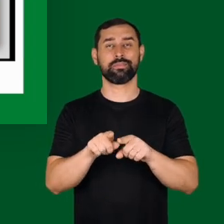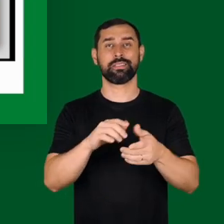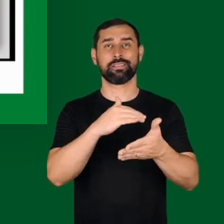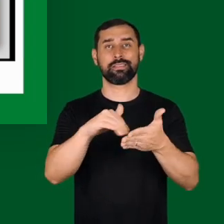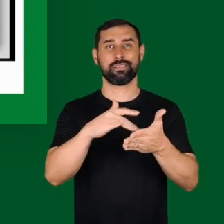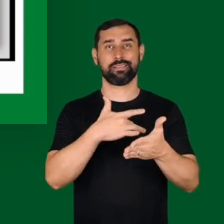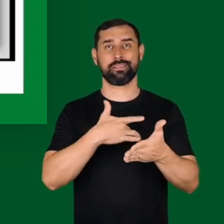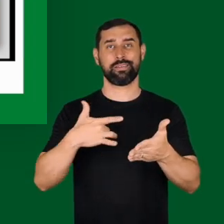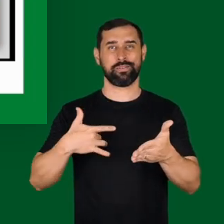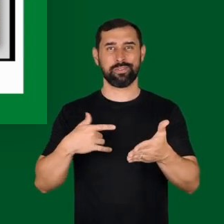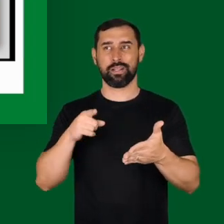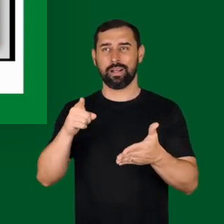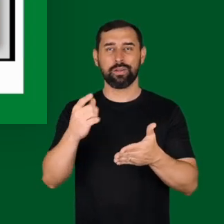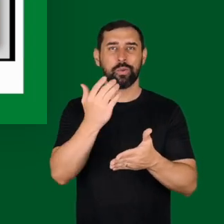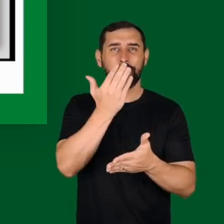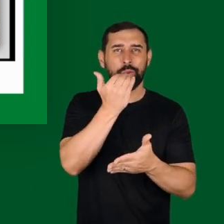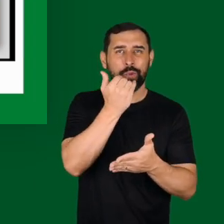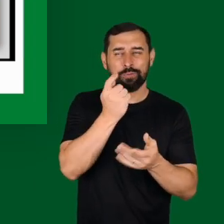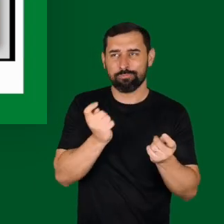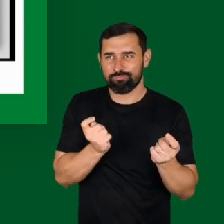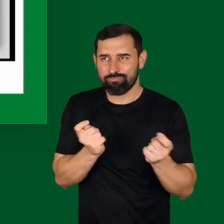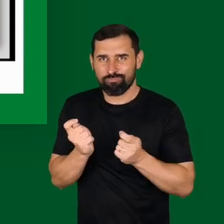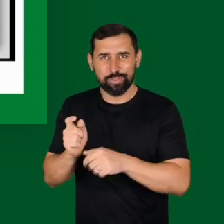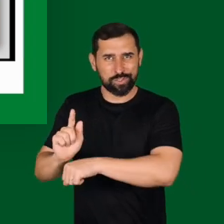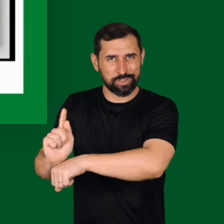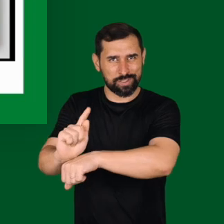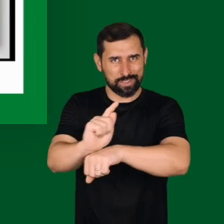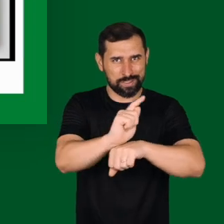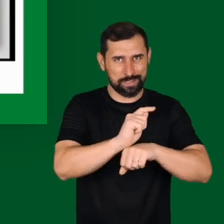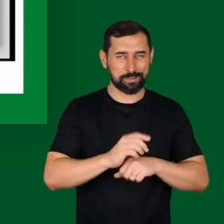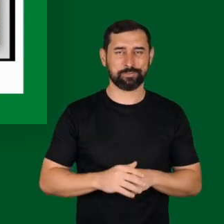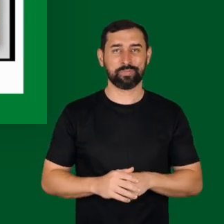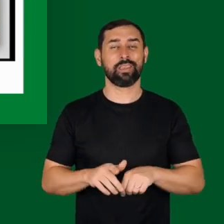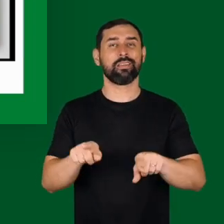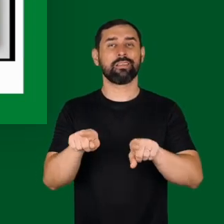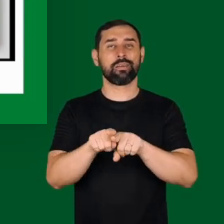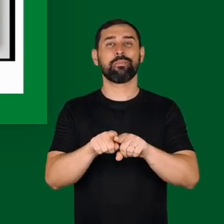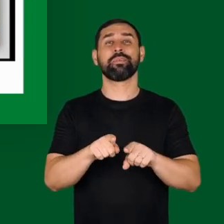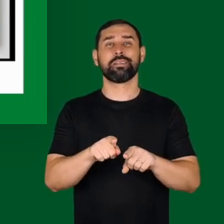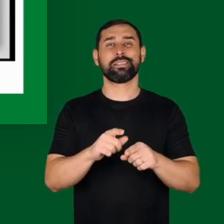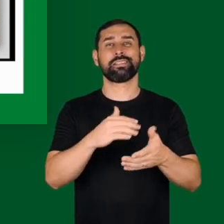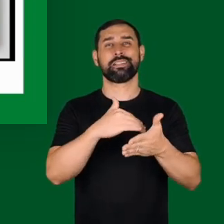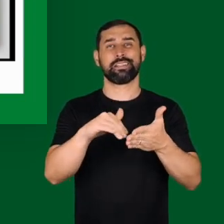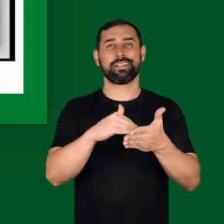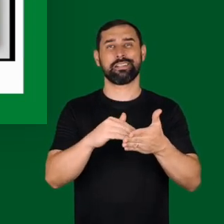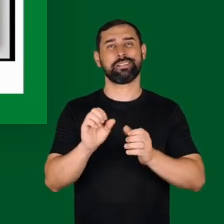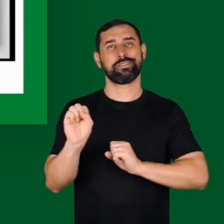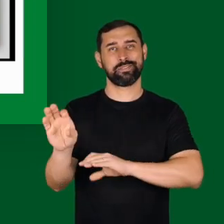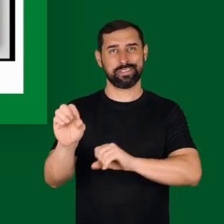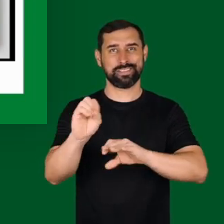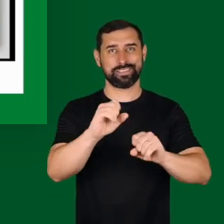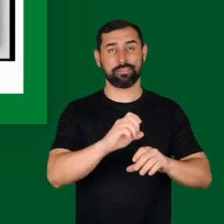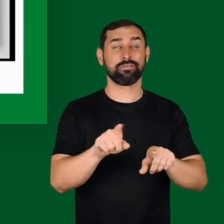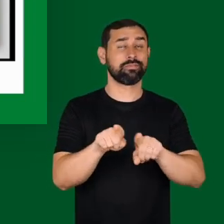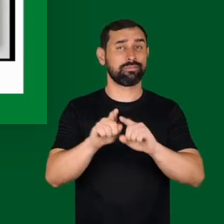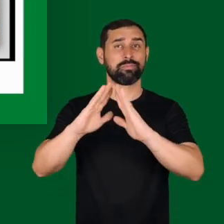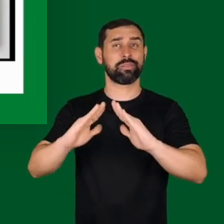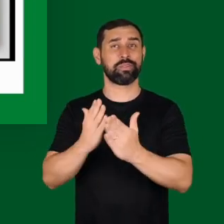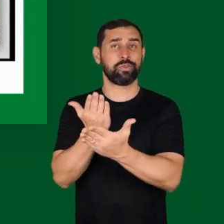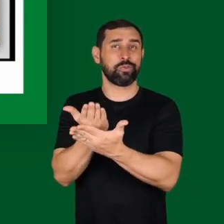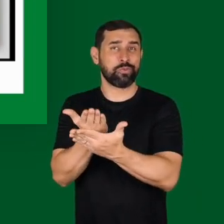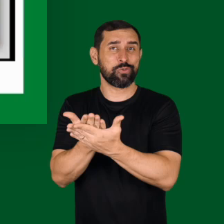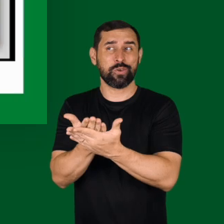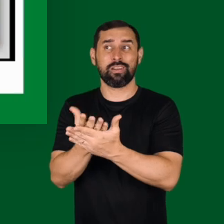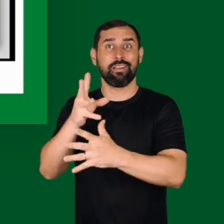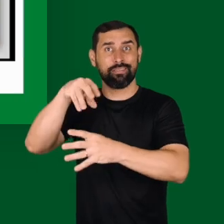de Saúde, né, na gerência de nutrição, a Secretaria de Educação por essa parceria tão importante e a escola, né, e